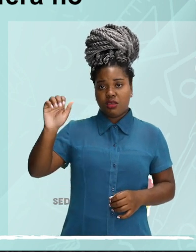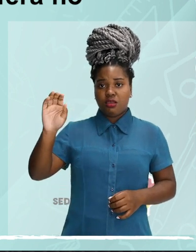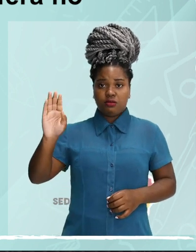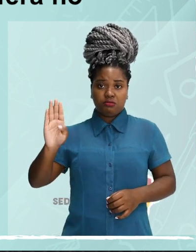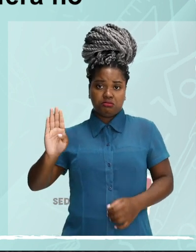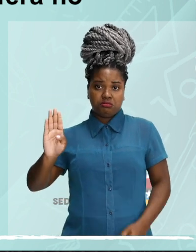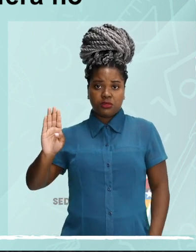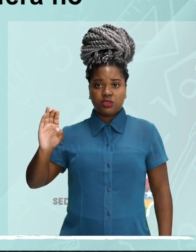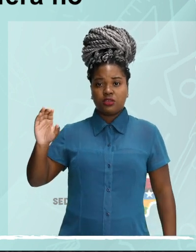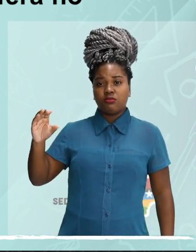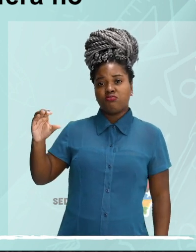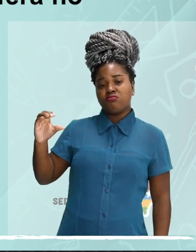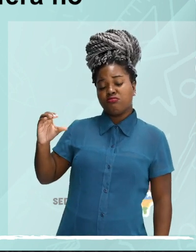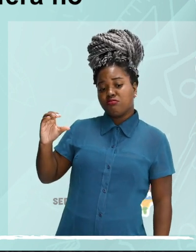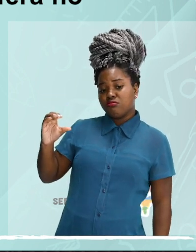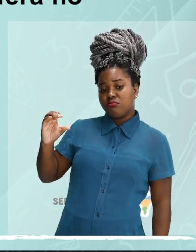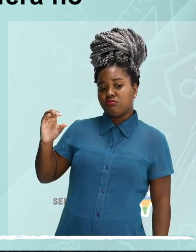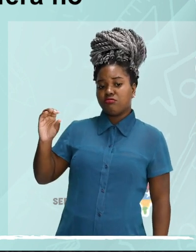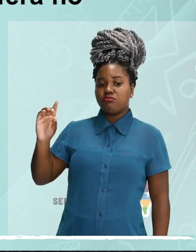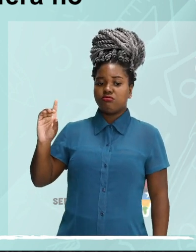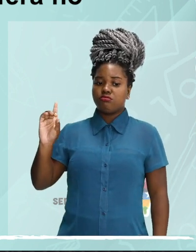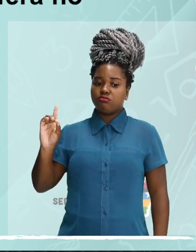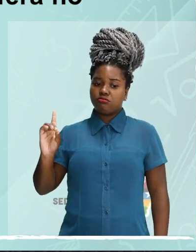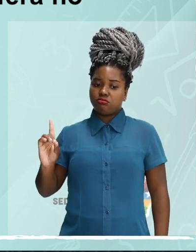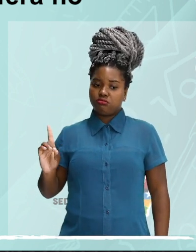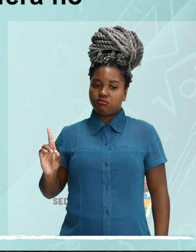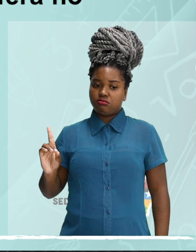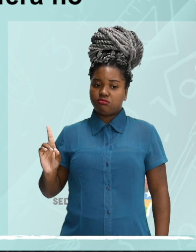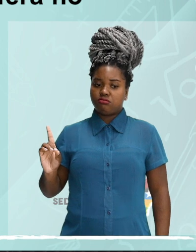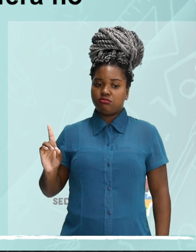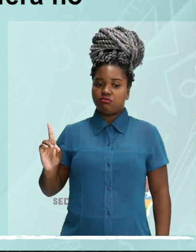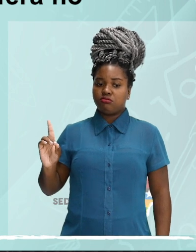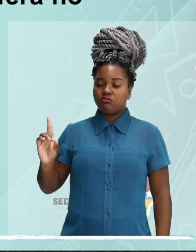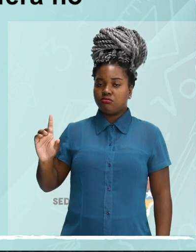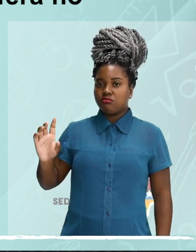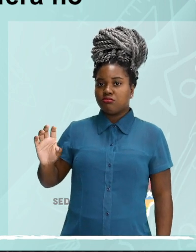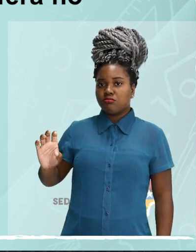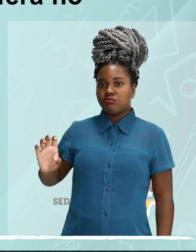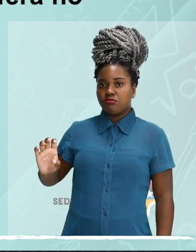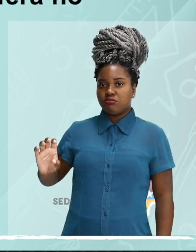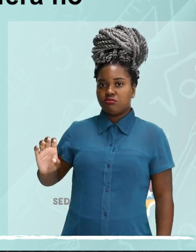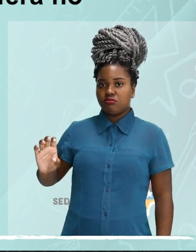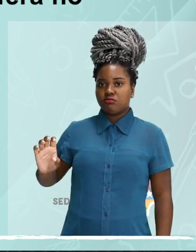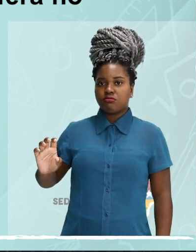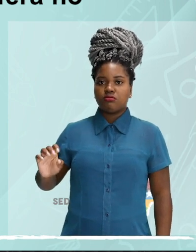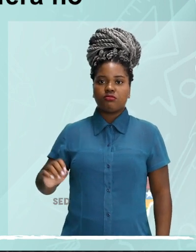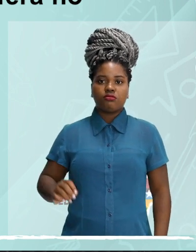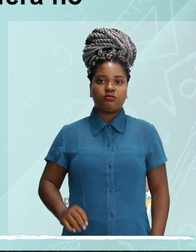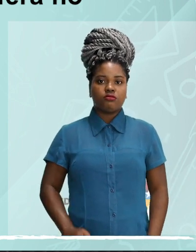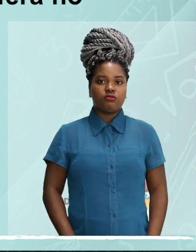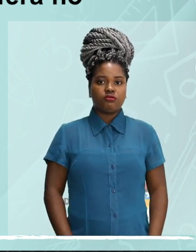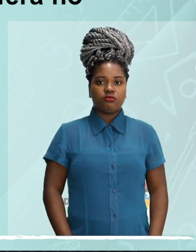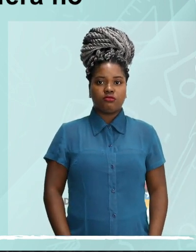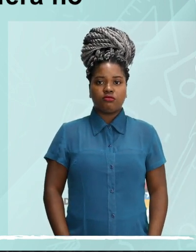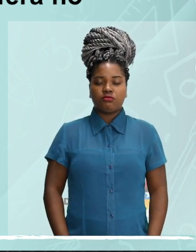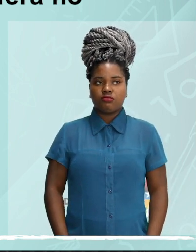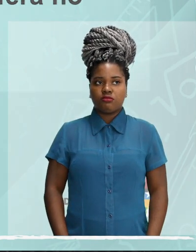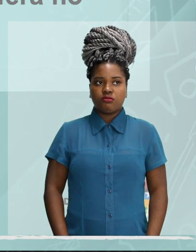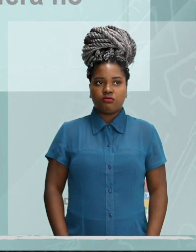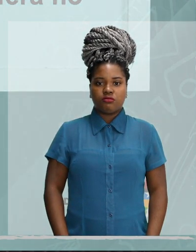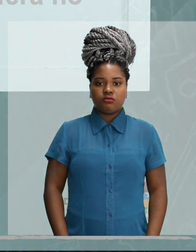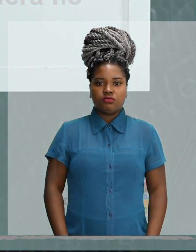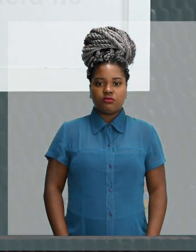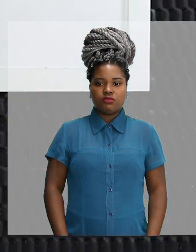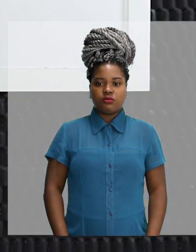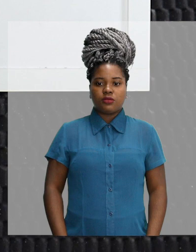50, letra B 80, letra C 100, letra D 130 e letra E 180.